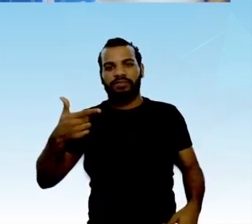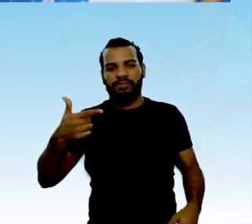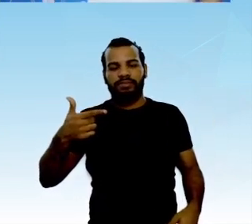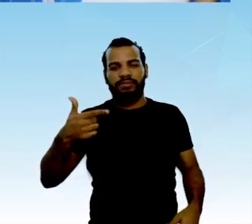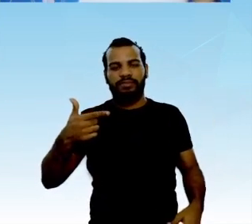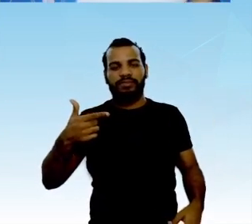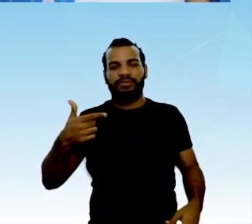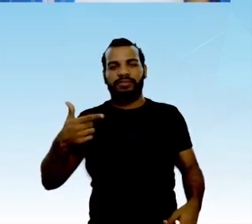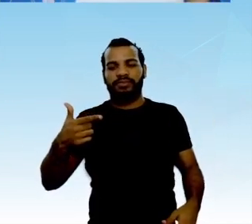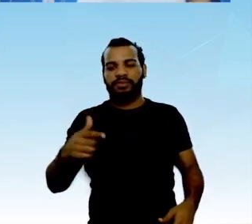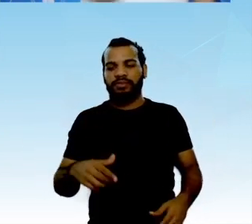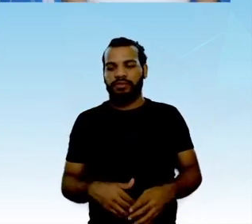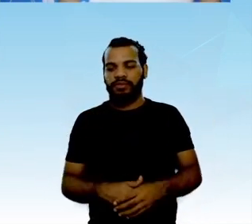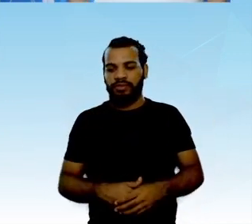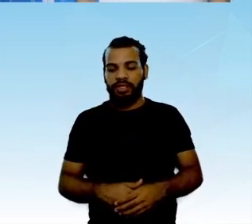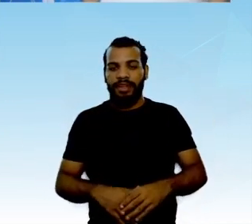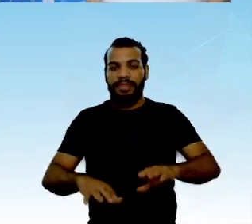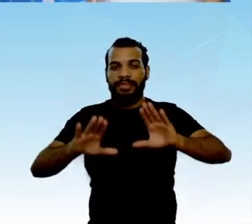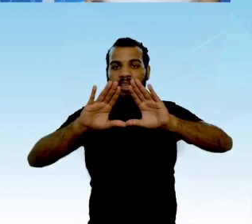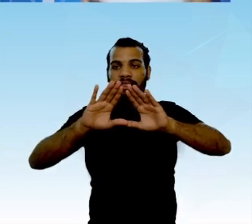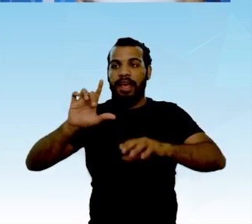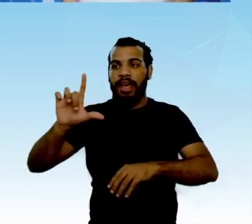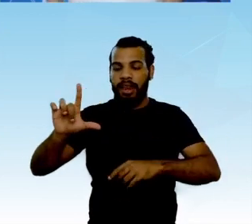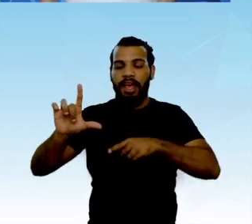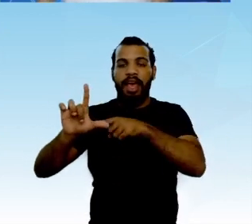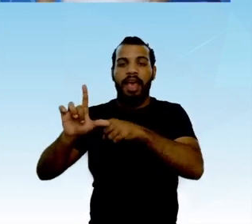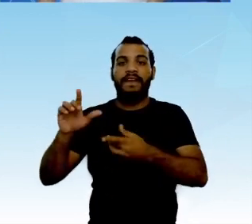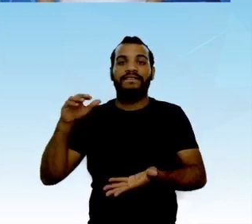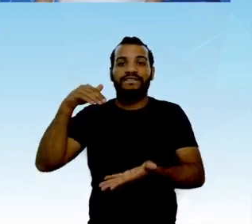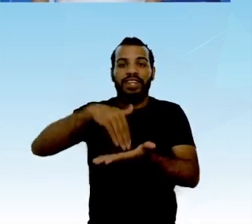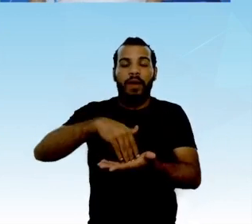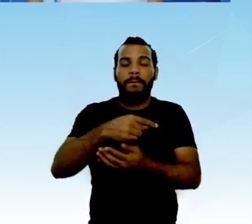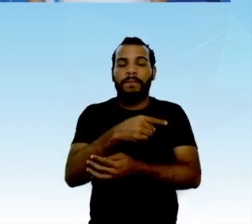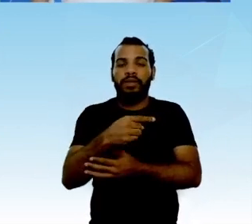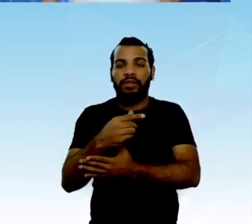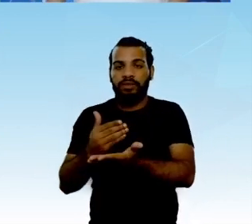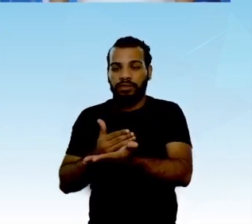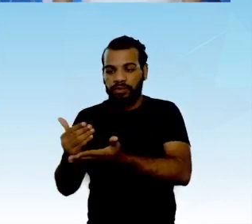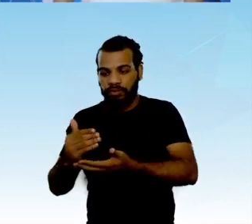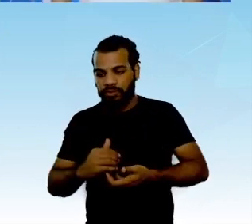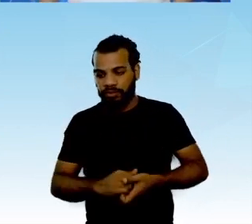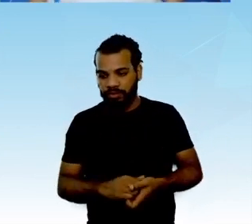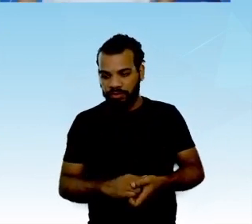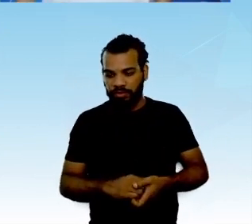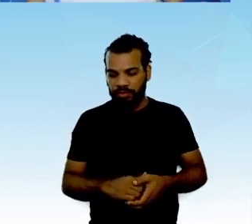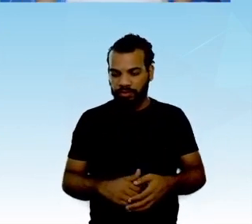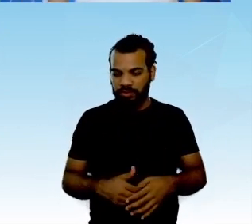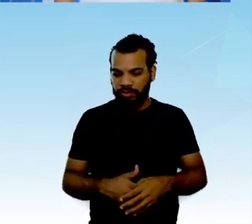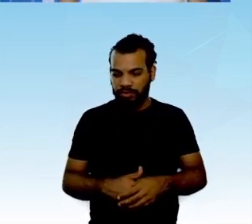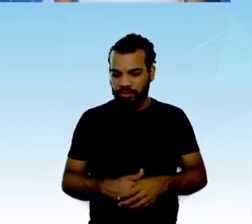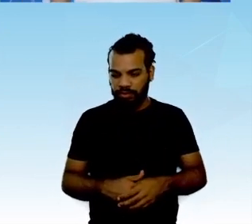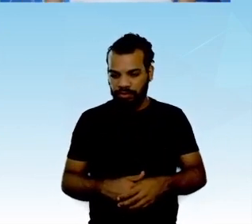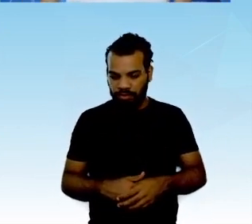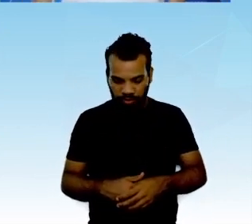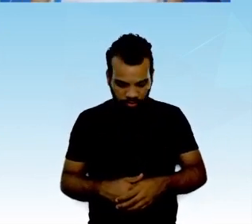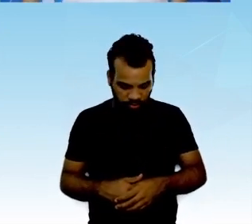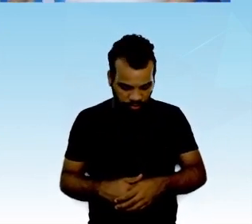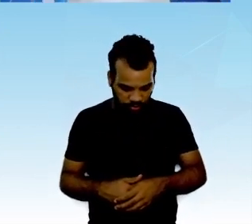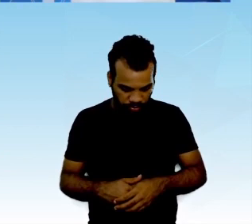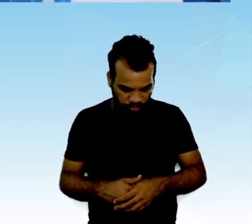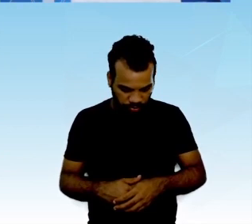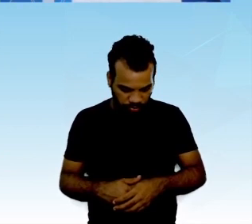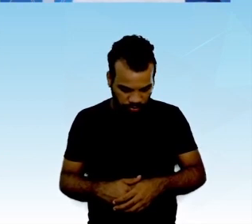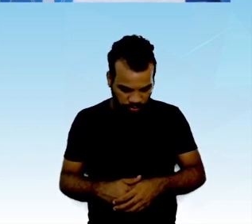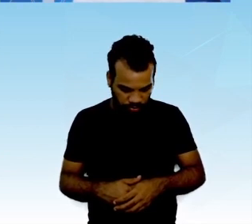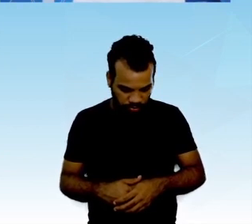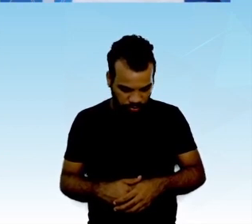é o comprimento final menos o comprimento inicial. A equação da dilatação linear